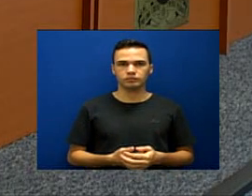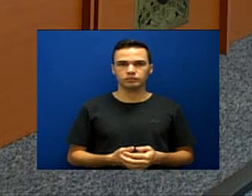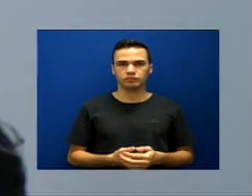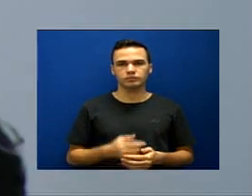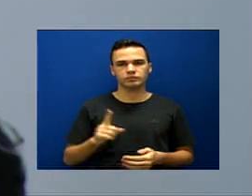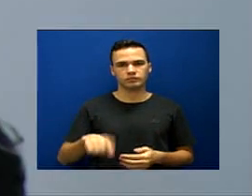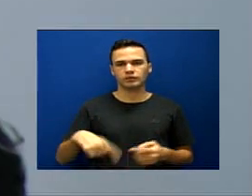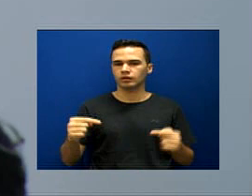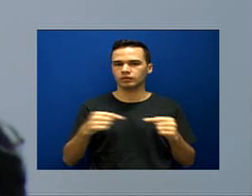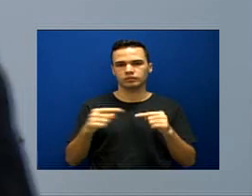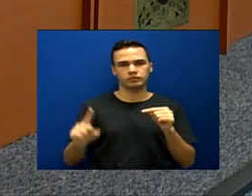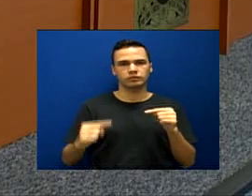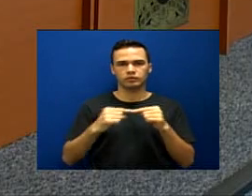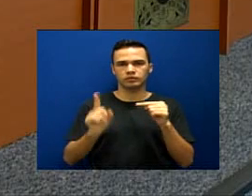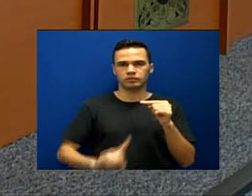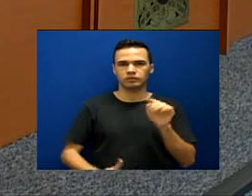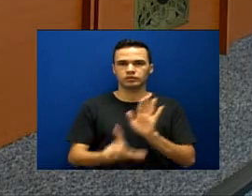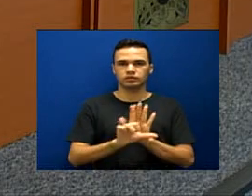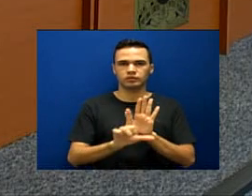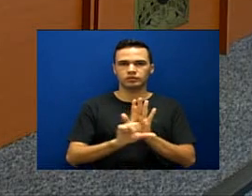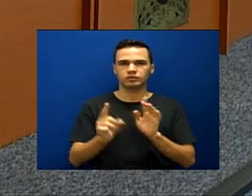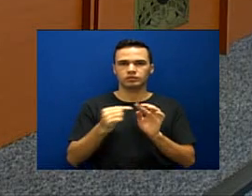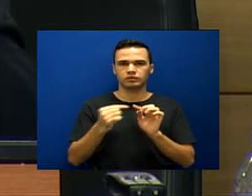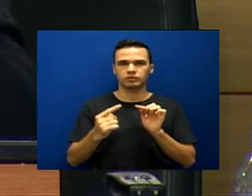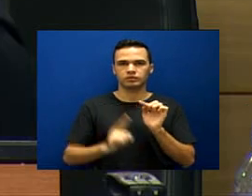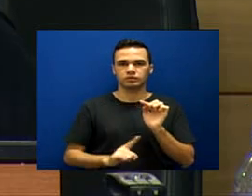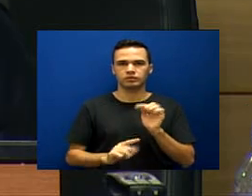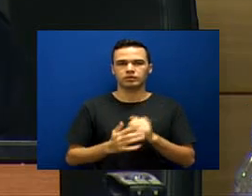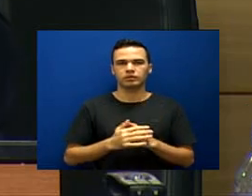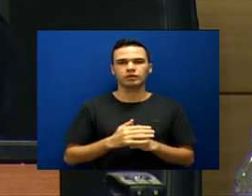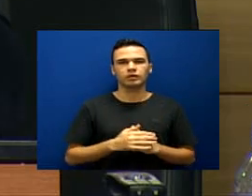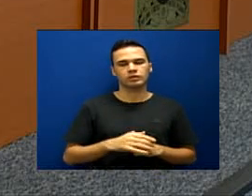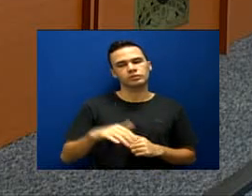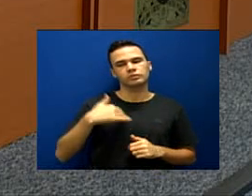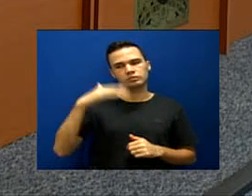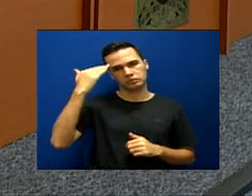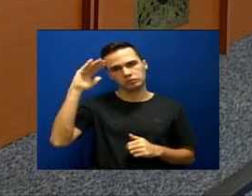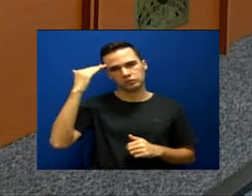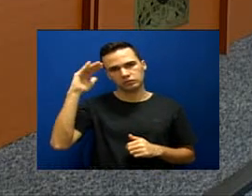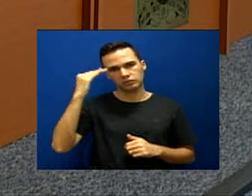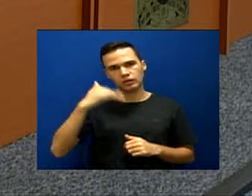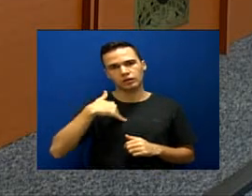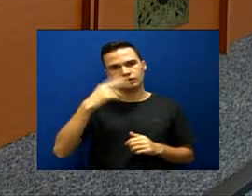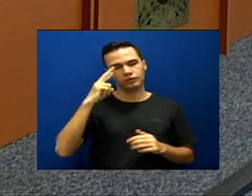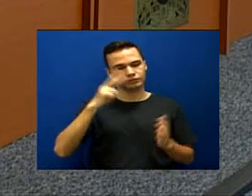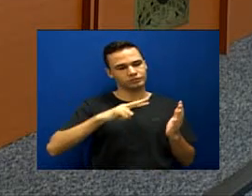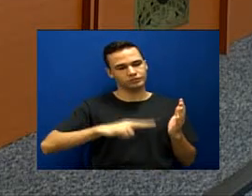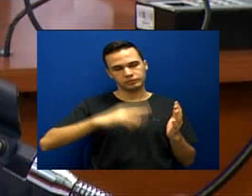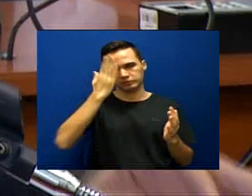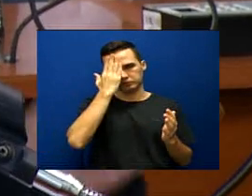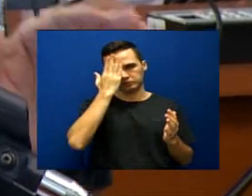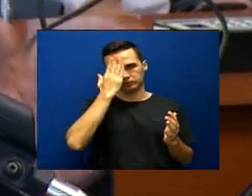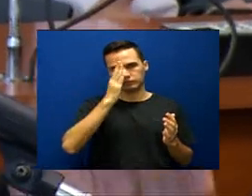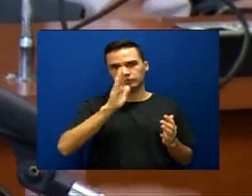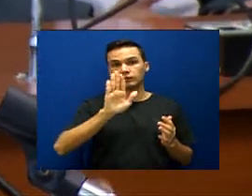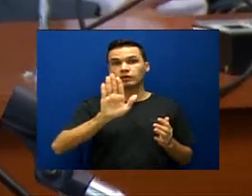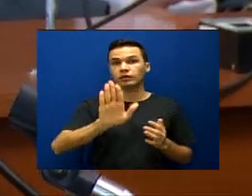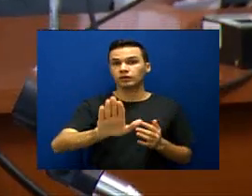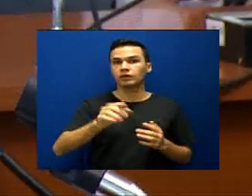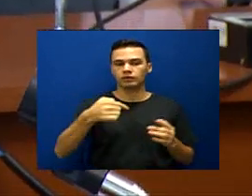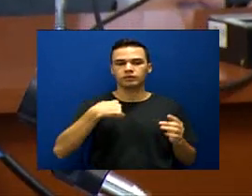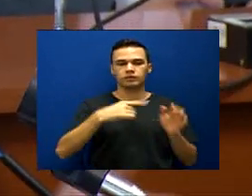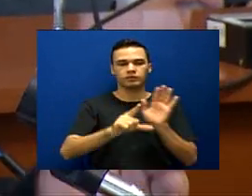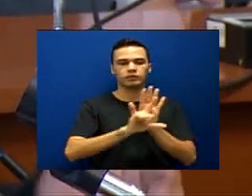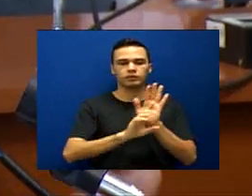Não é isso que diz a emenda. A emenda do vereador Hélio pega o relatório. Só para dizer, não, eu entendo, eu sei ler. O que acontece é o seguinte, que a